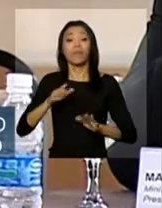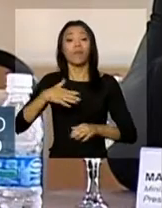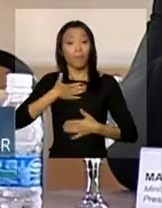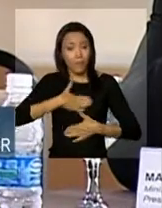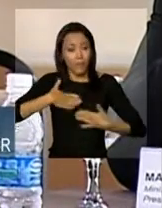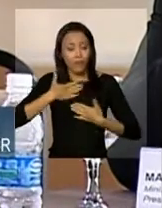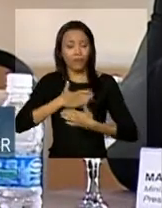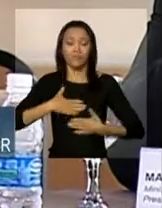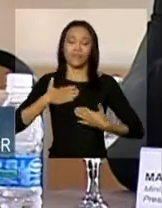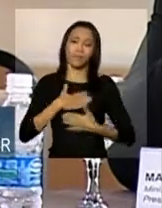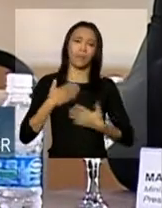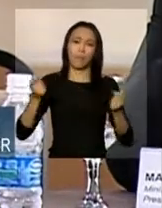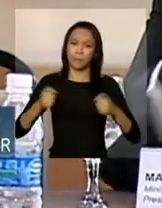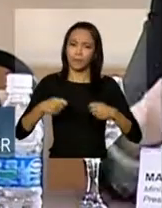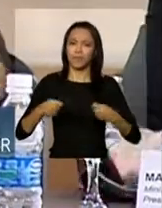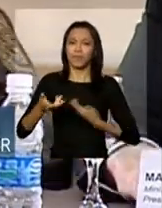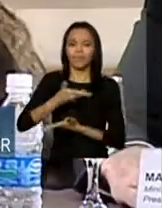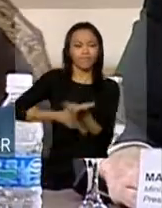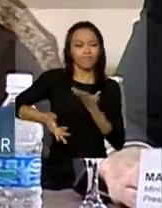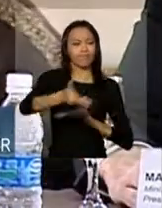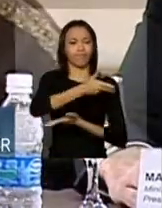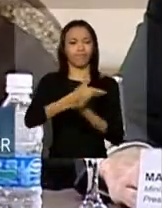grande poder compartilhar desse momento.